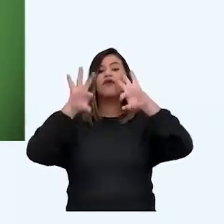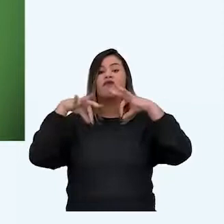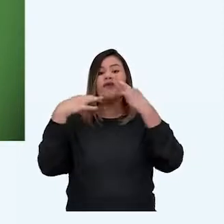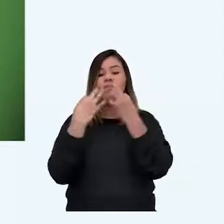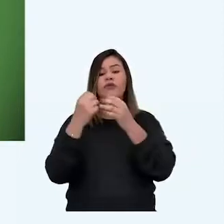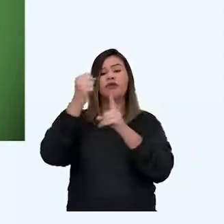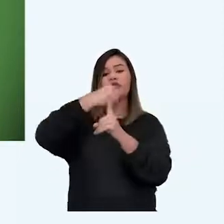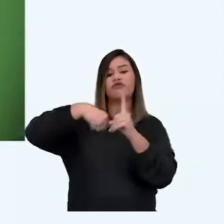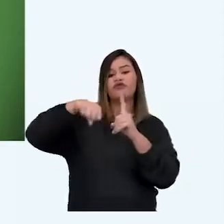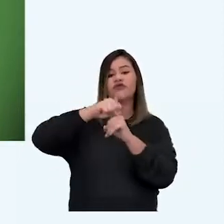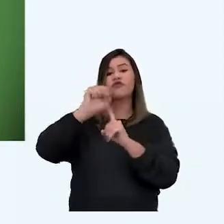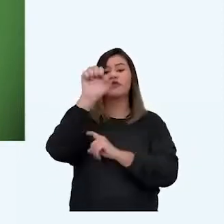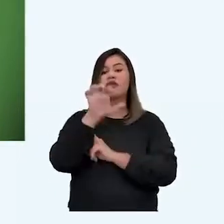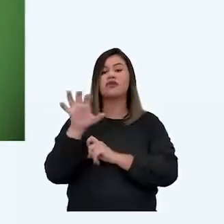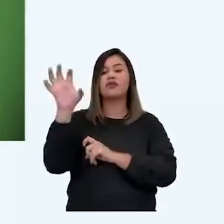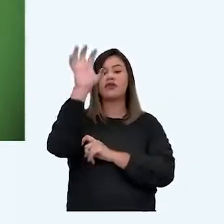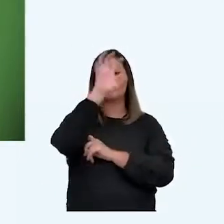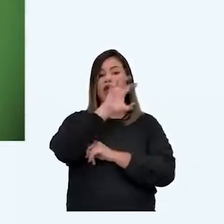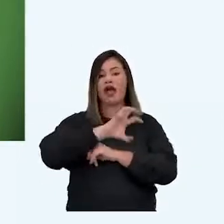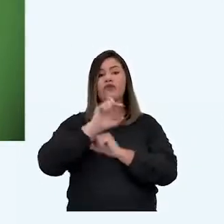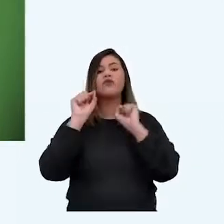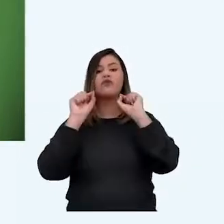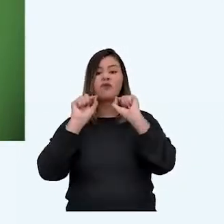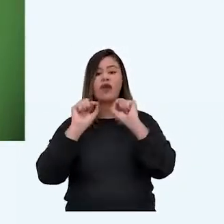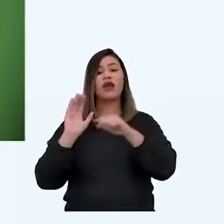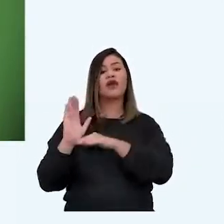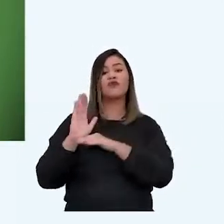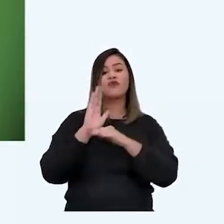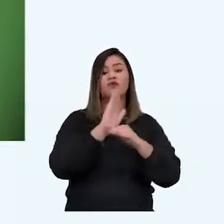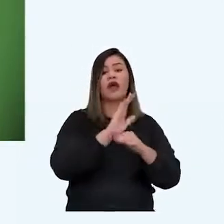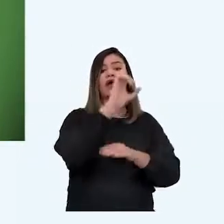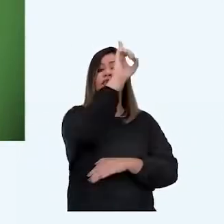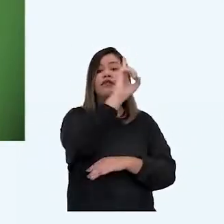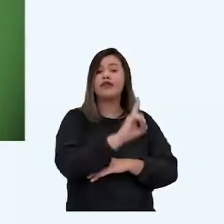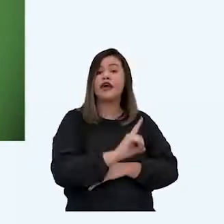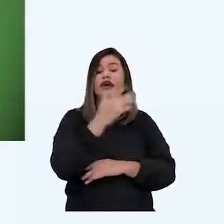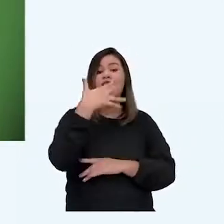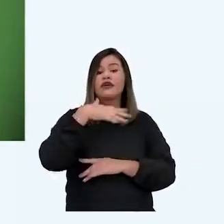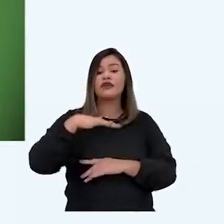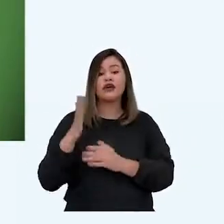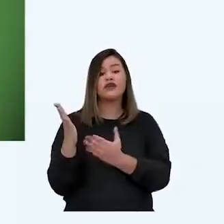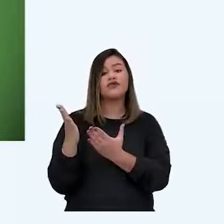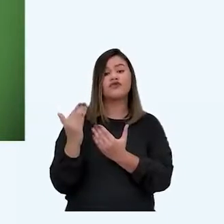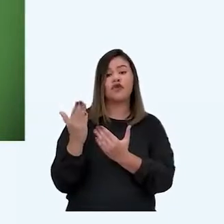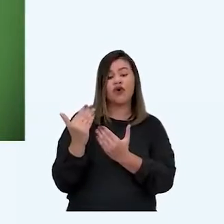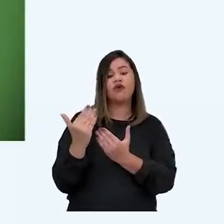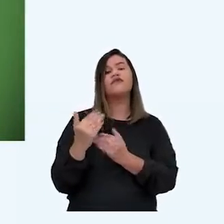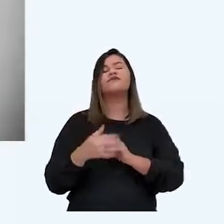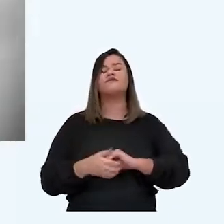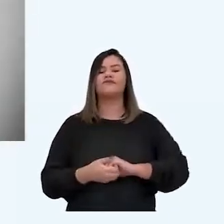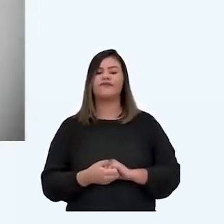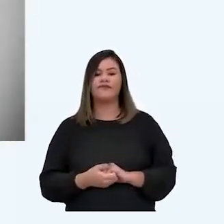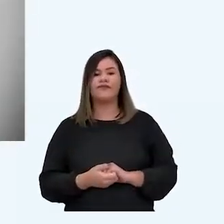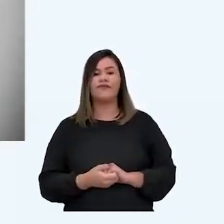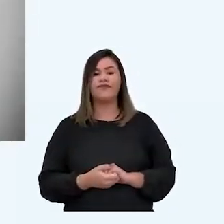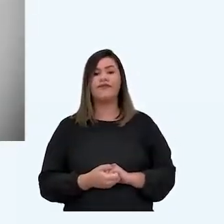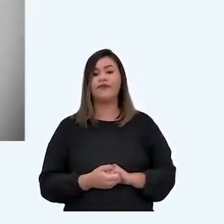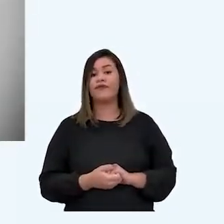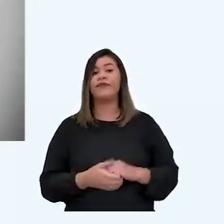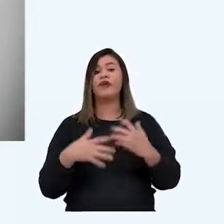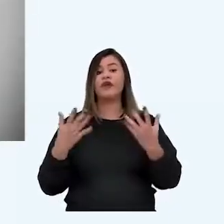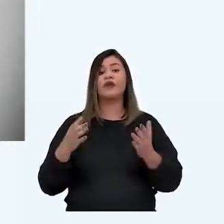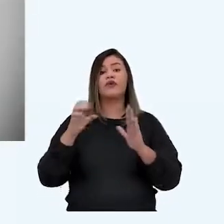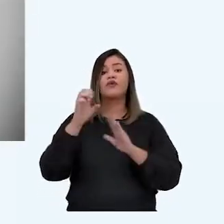da sociedade, do Estado, assegurar os direitos da criança, do adolescente e do jovem. O